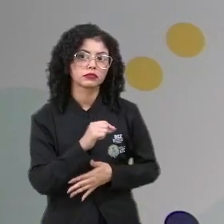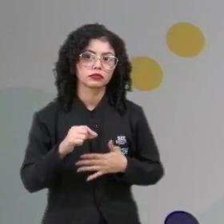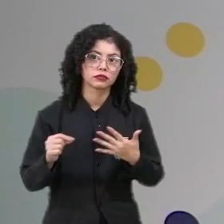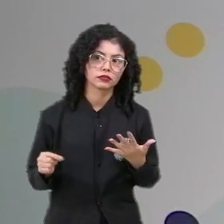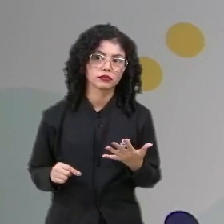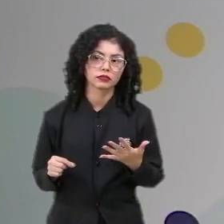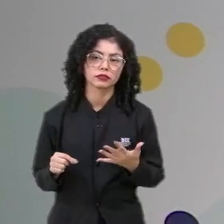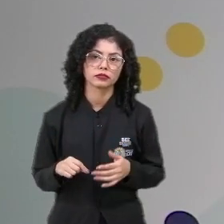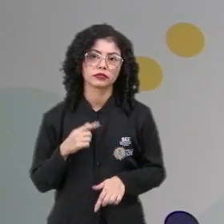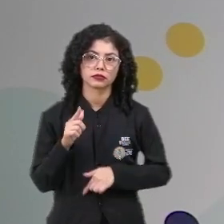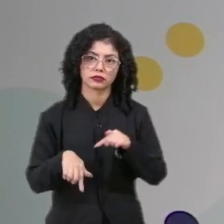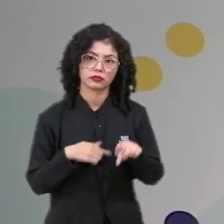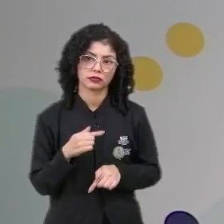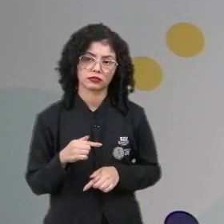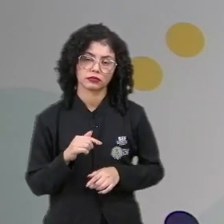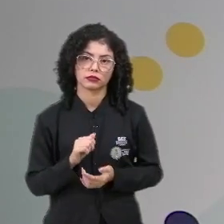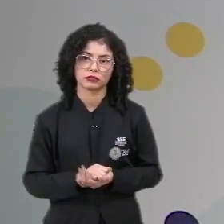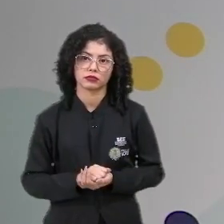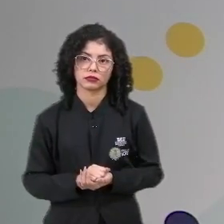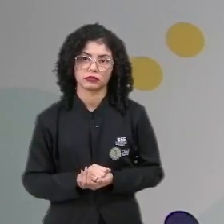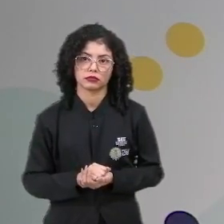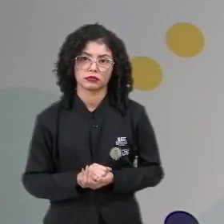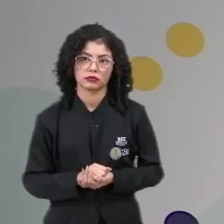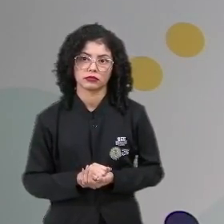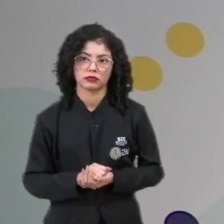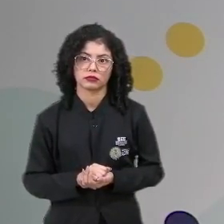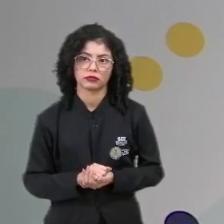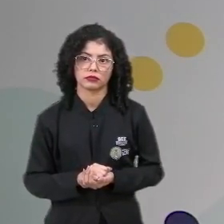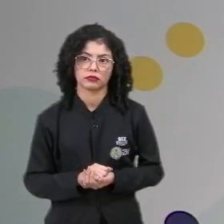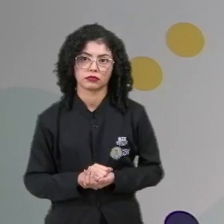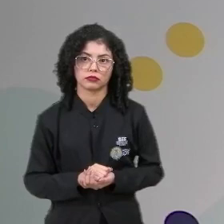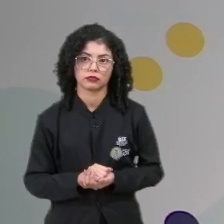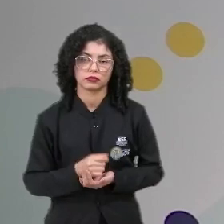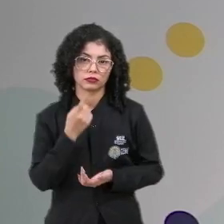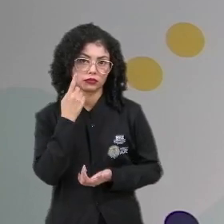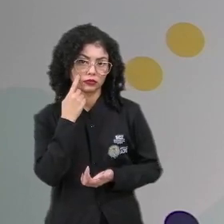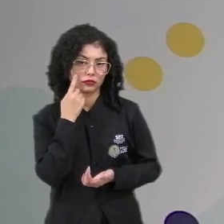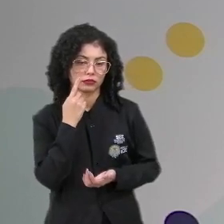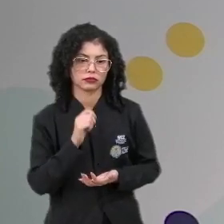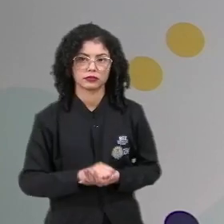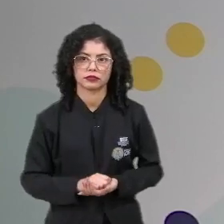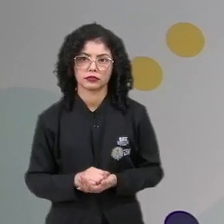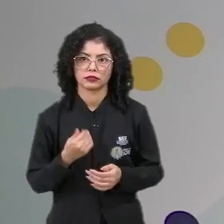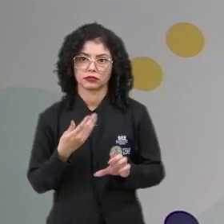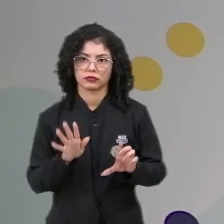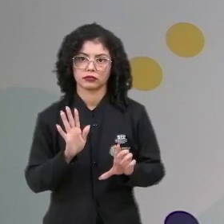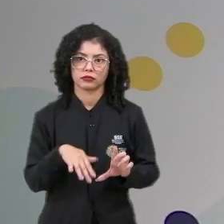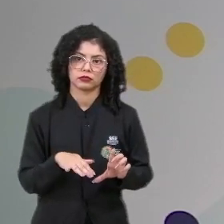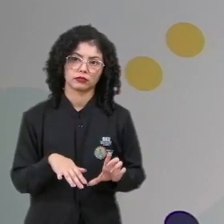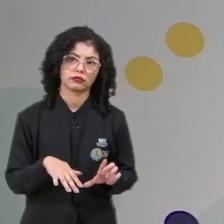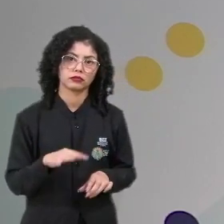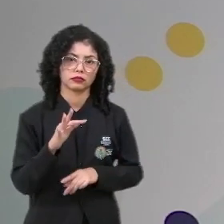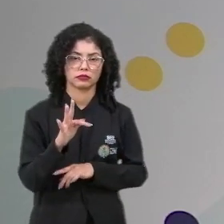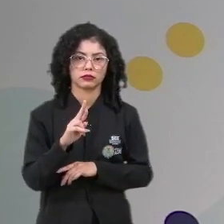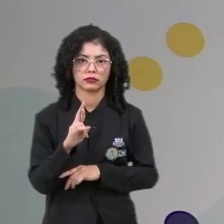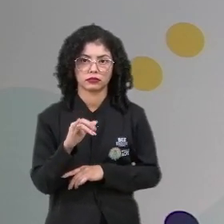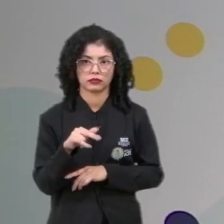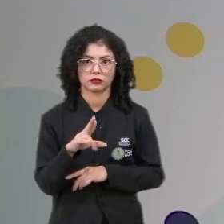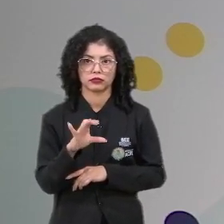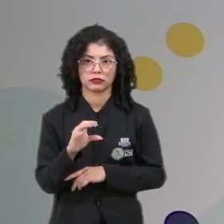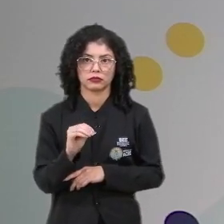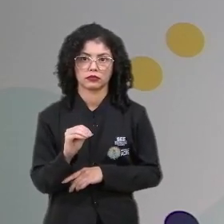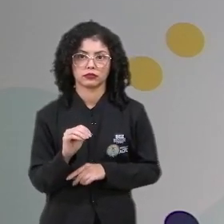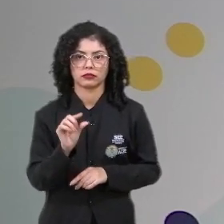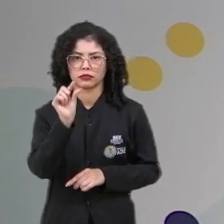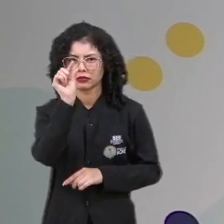elemento químico frâncio. E se você observar na tabela, frâncio, ele